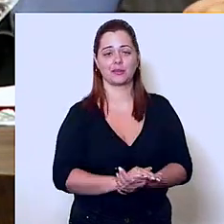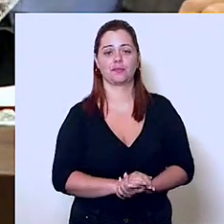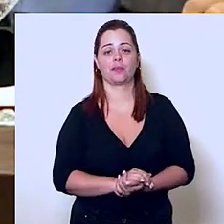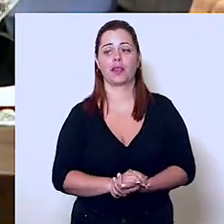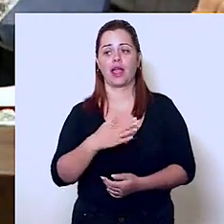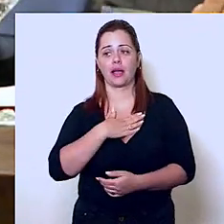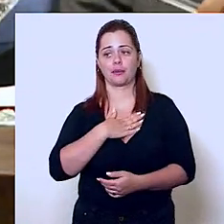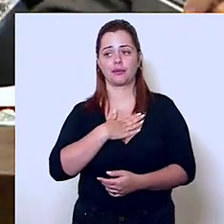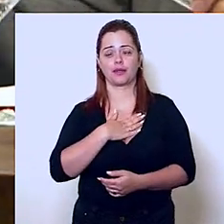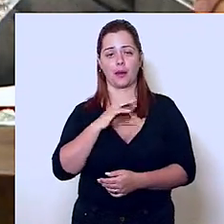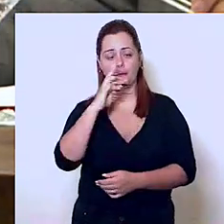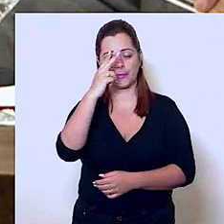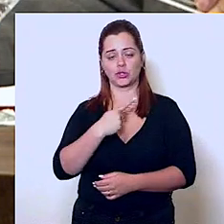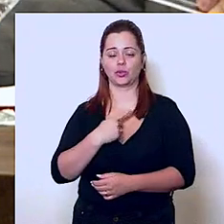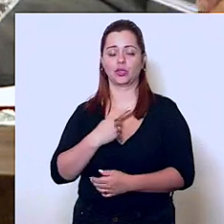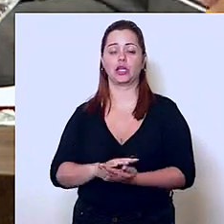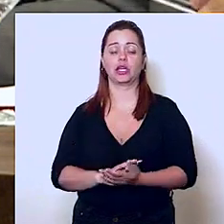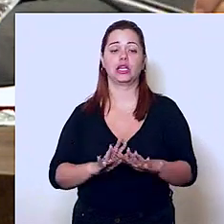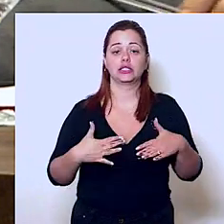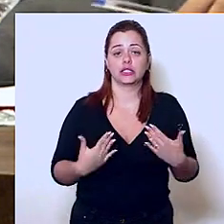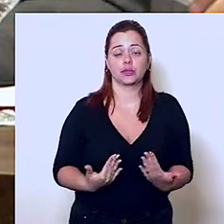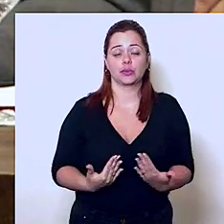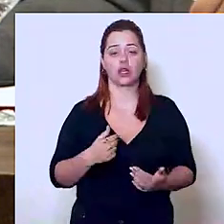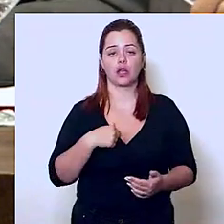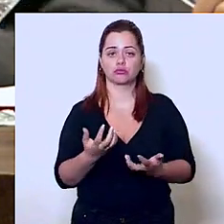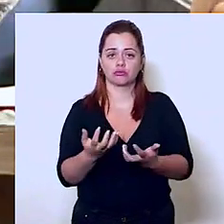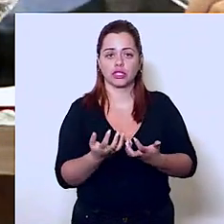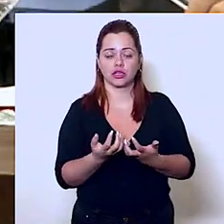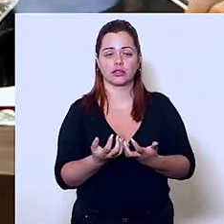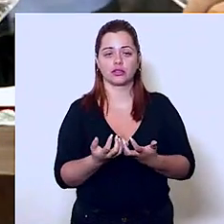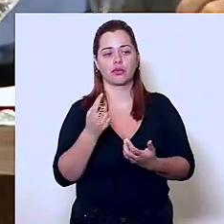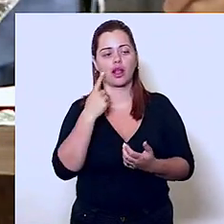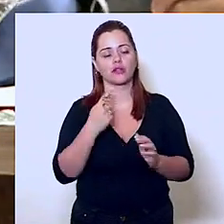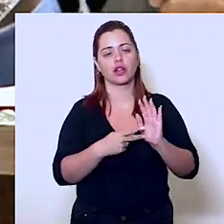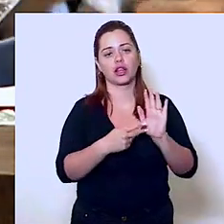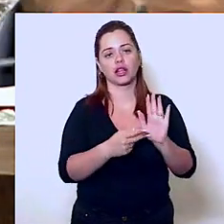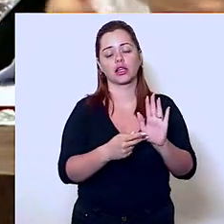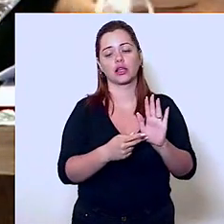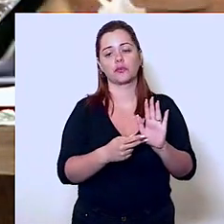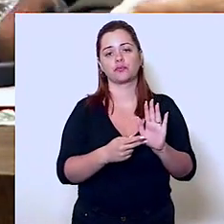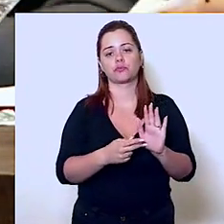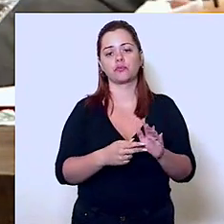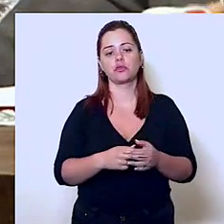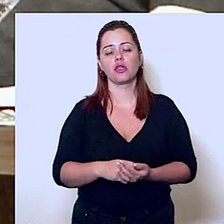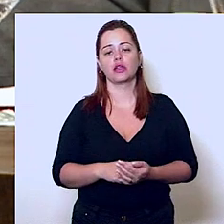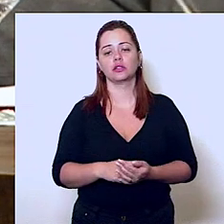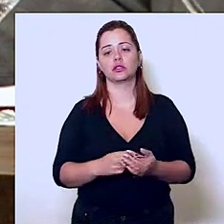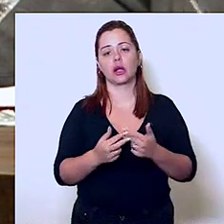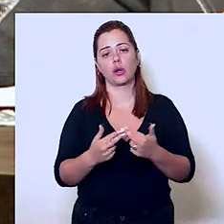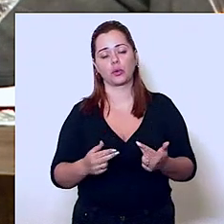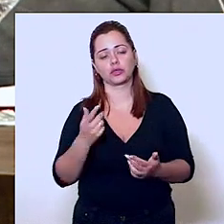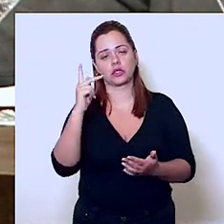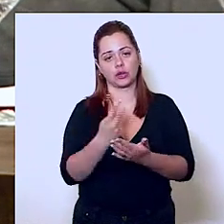à minha pessoa, né? Então, eu quero mencionar aqui um caso concreto em que eu participei,